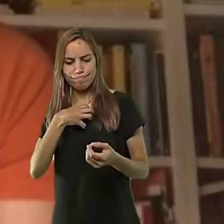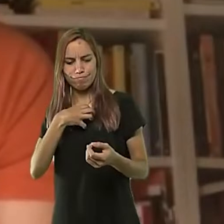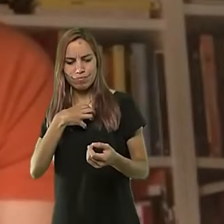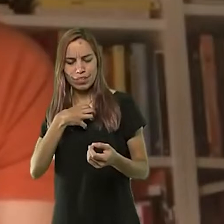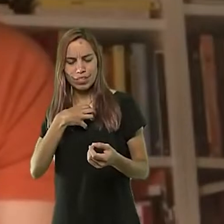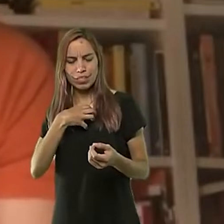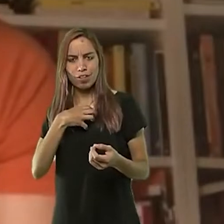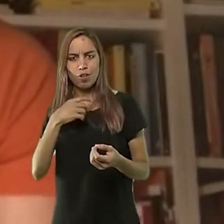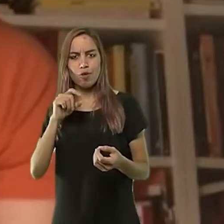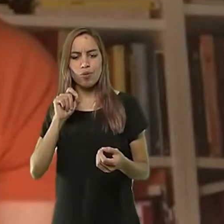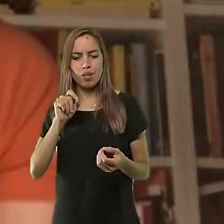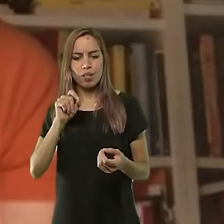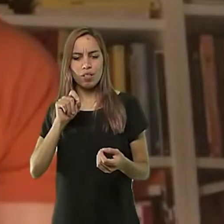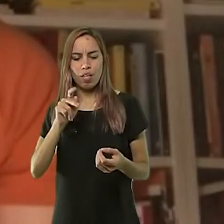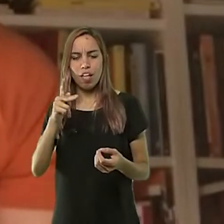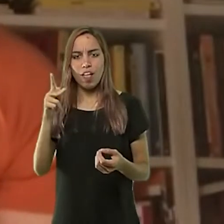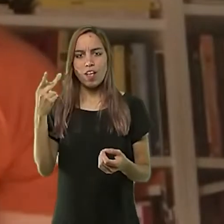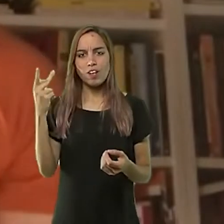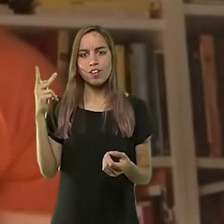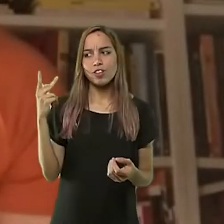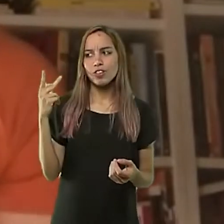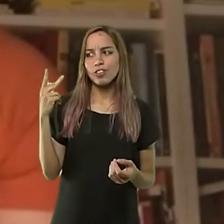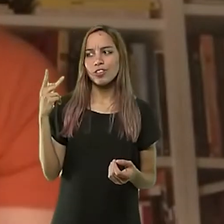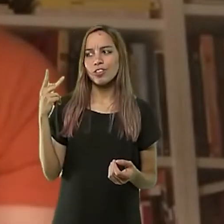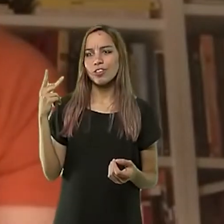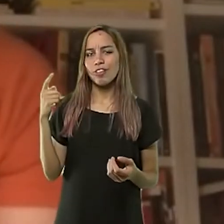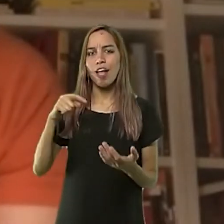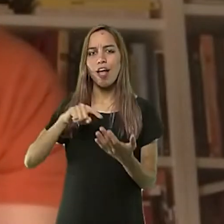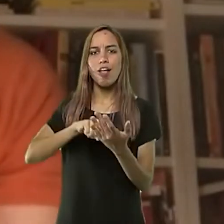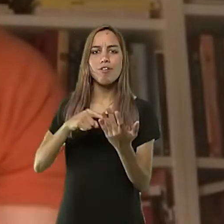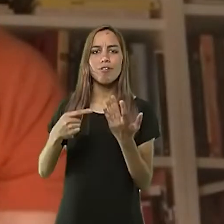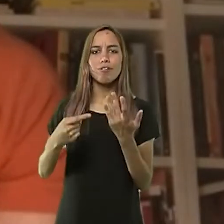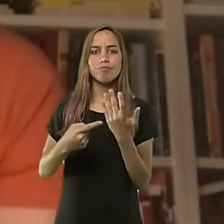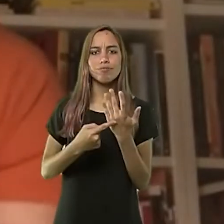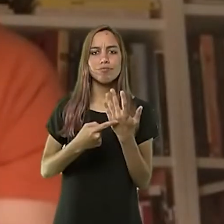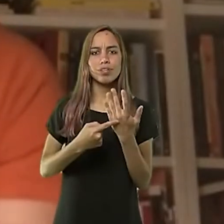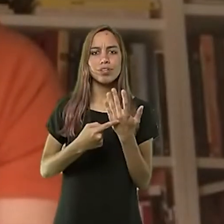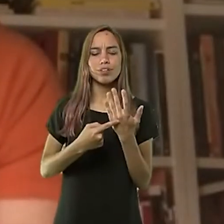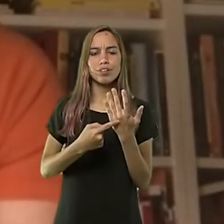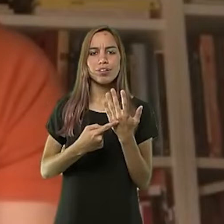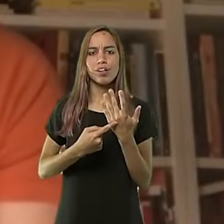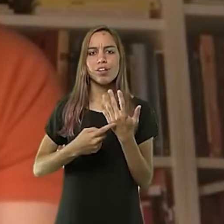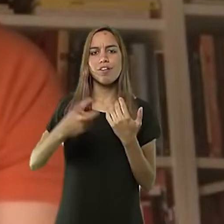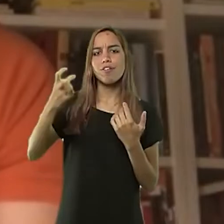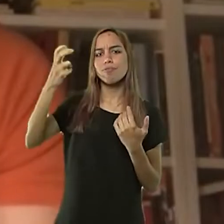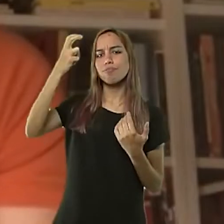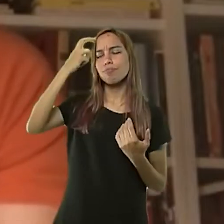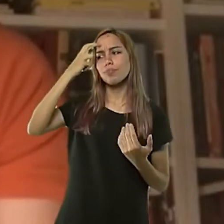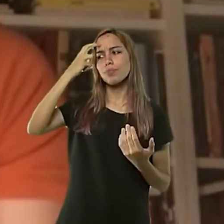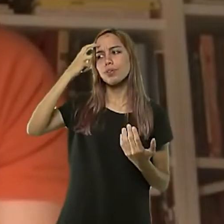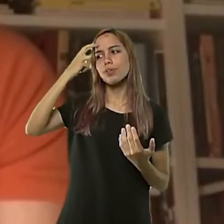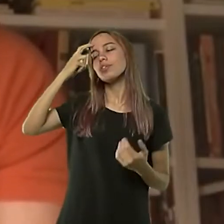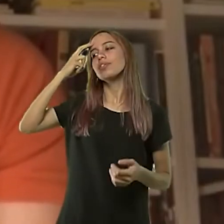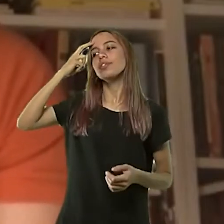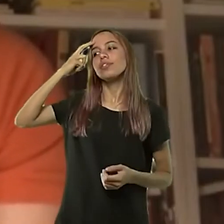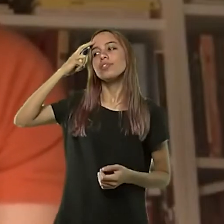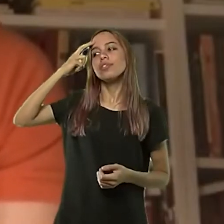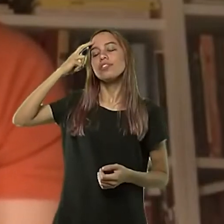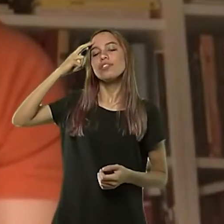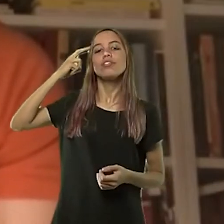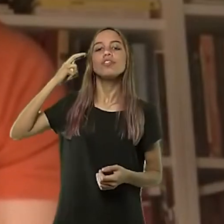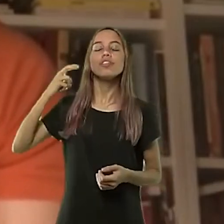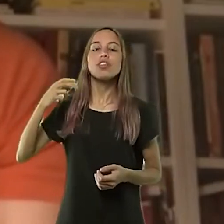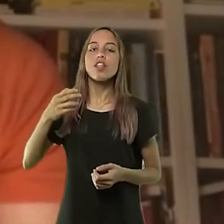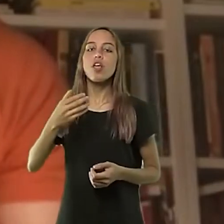tentativa deste género é que é uma excelente metáfora também da própria ideia de cultura, que é um ser humano não nasce ser